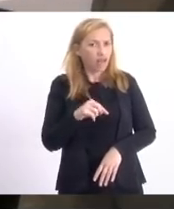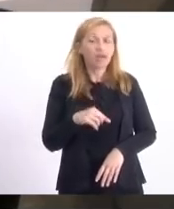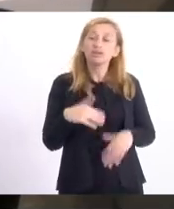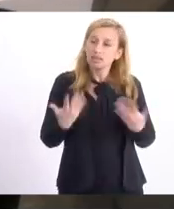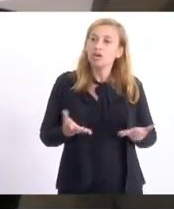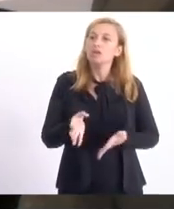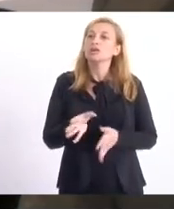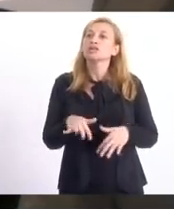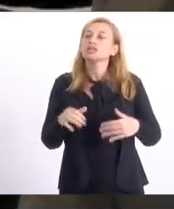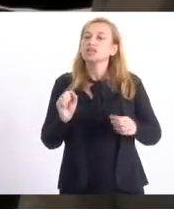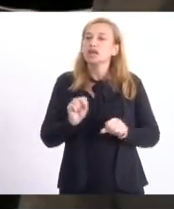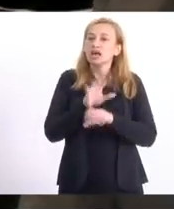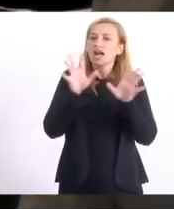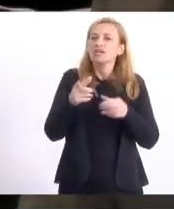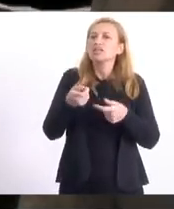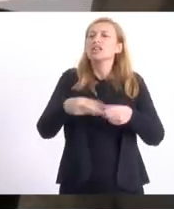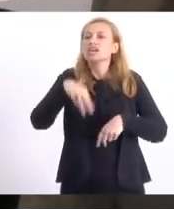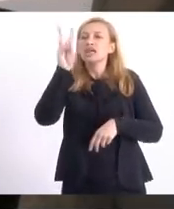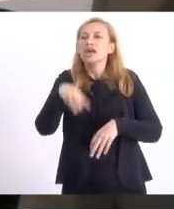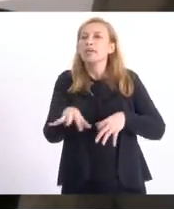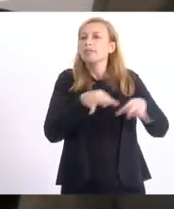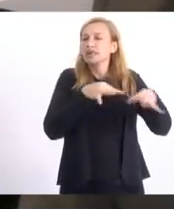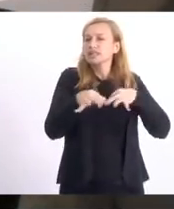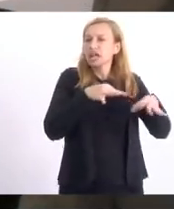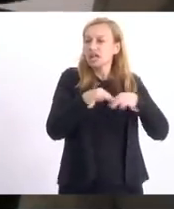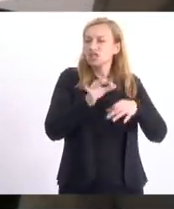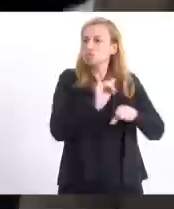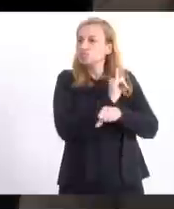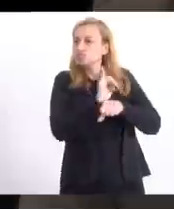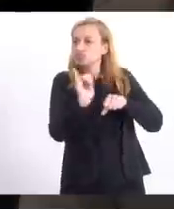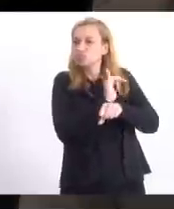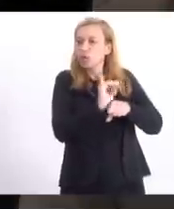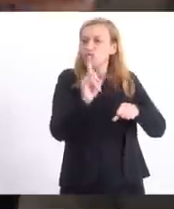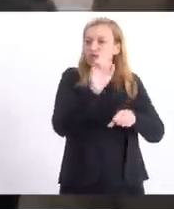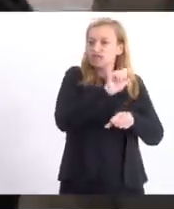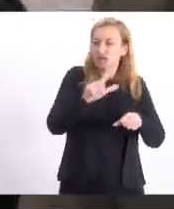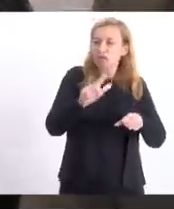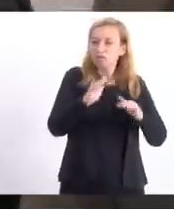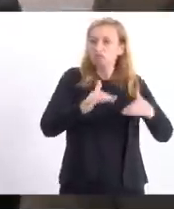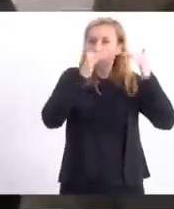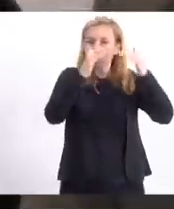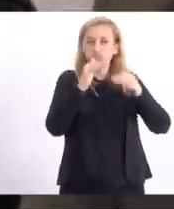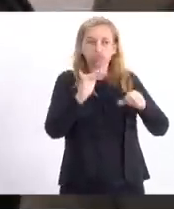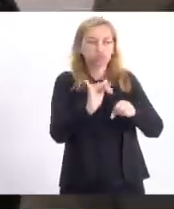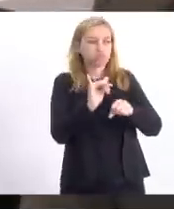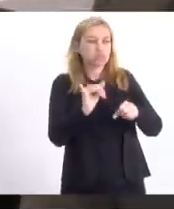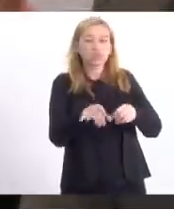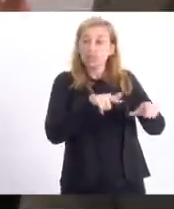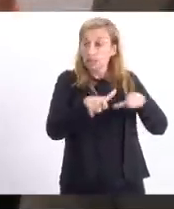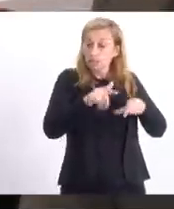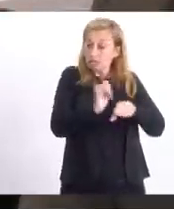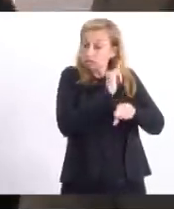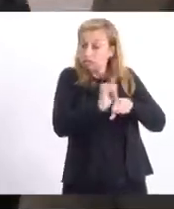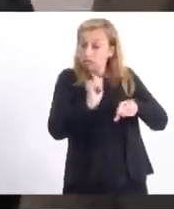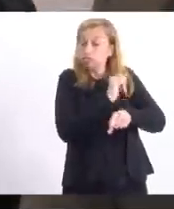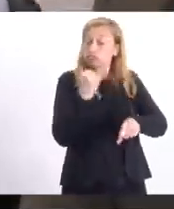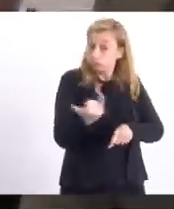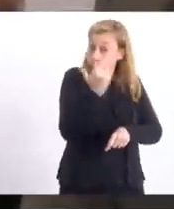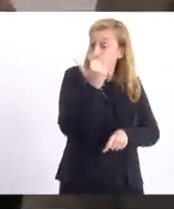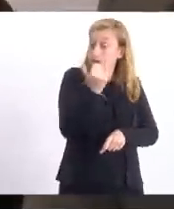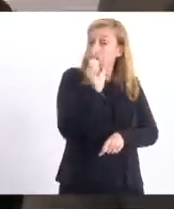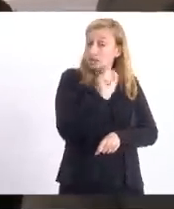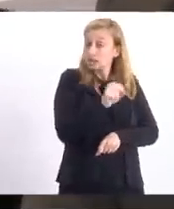Então, claro que quem planeja, né, oficiais de comando, oficiais superiores, tem um trabalho muito estratégico e é muito importante. A gente